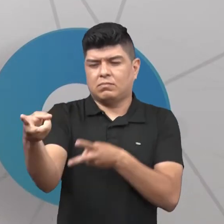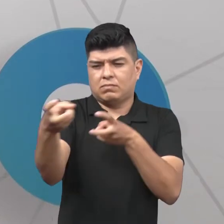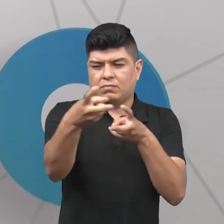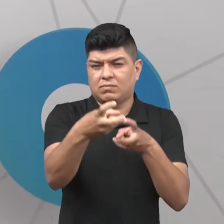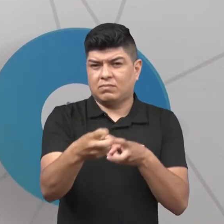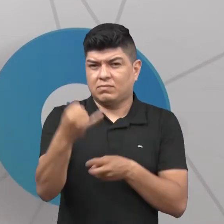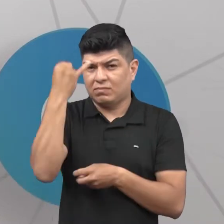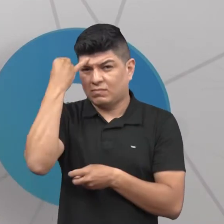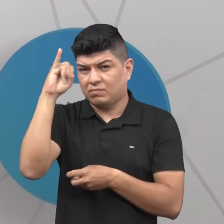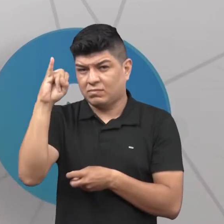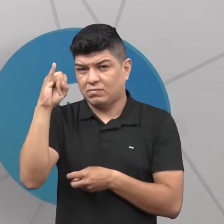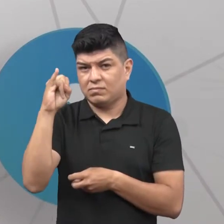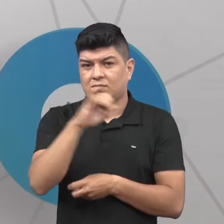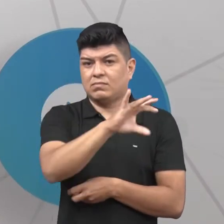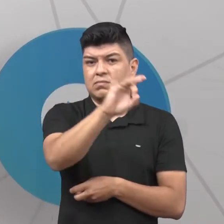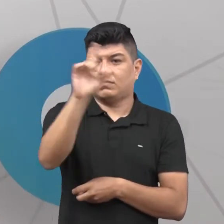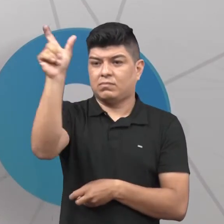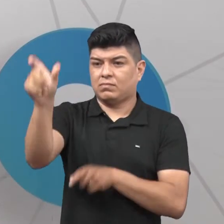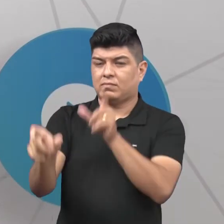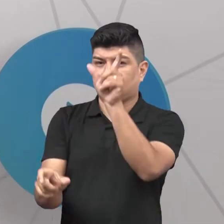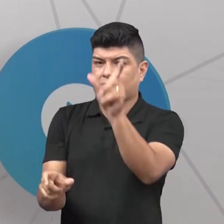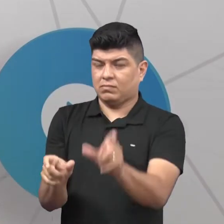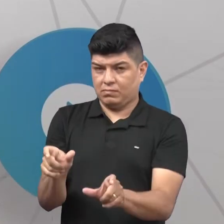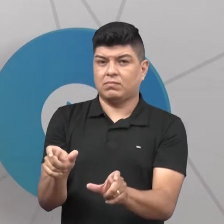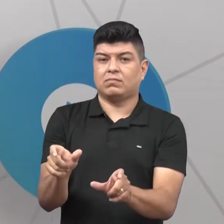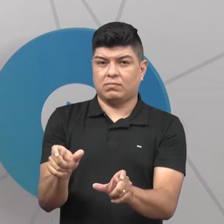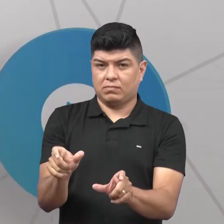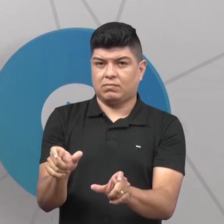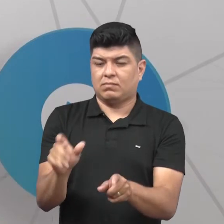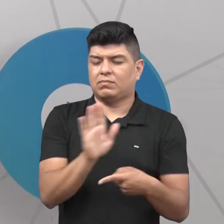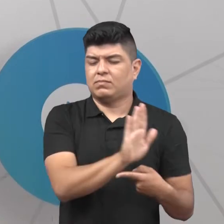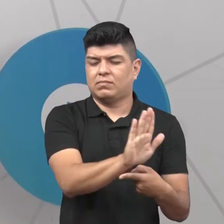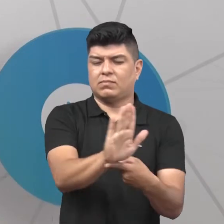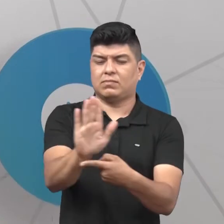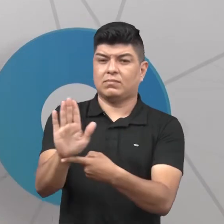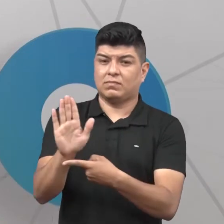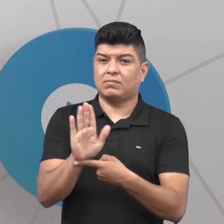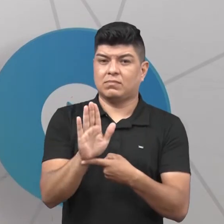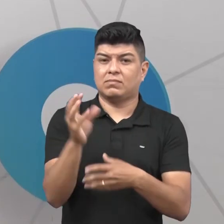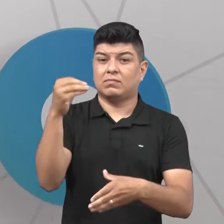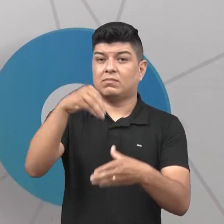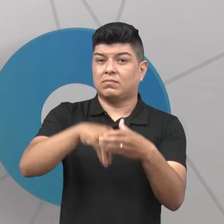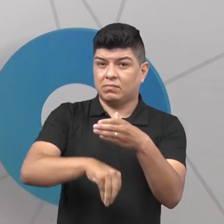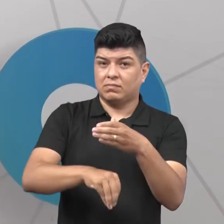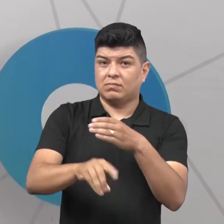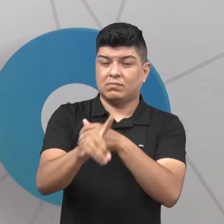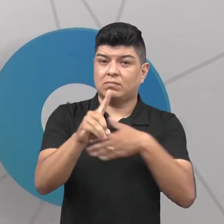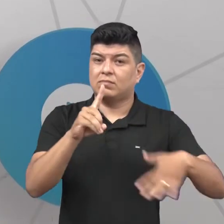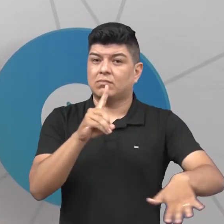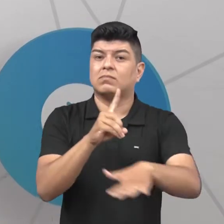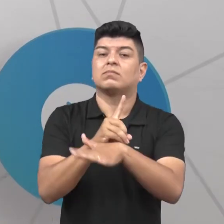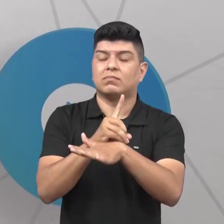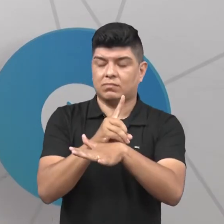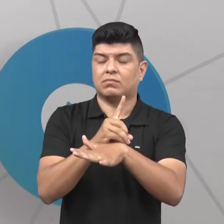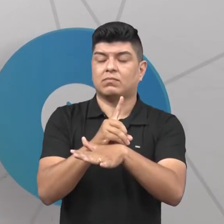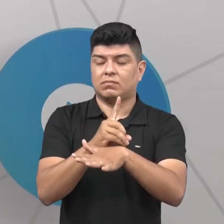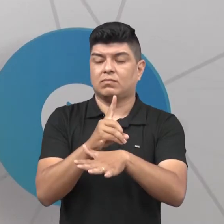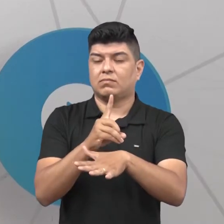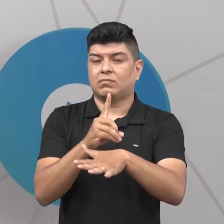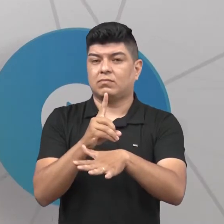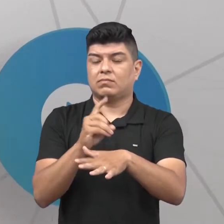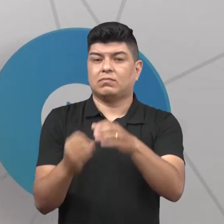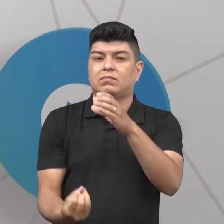ideias, a forma como cada indivíduo vai contribuir, né, dentro dessa sociedade, é que